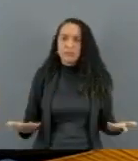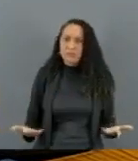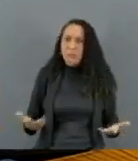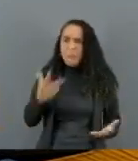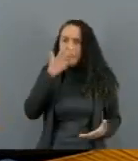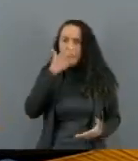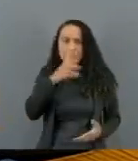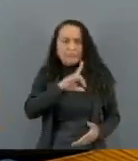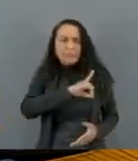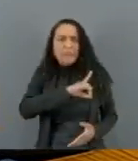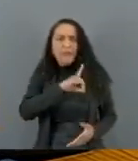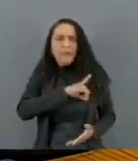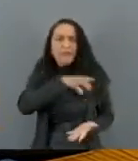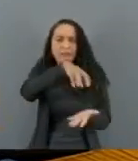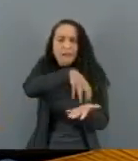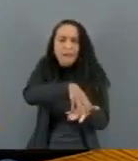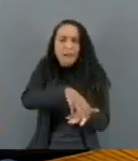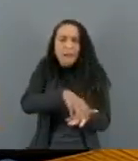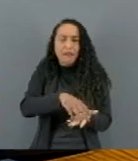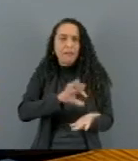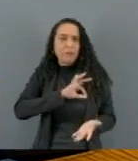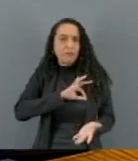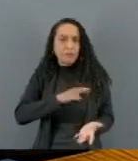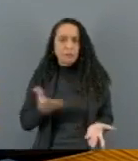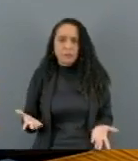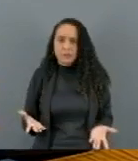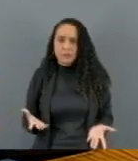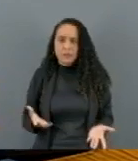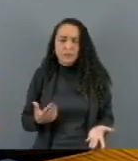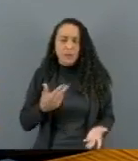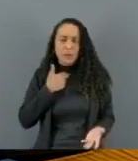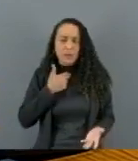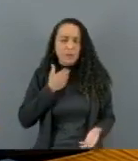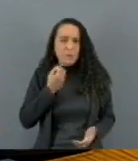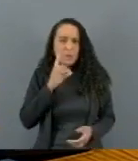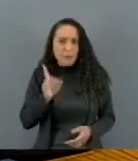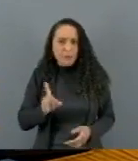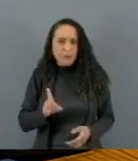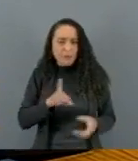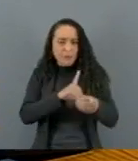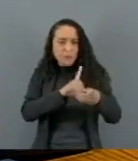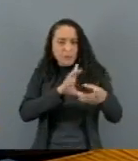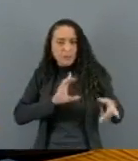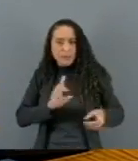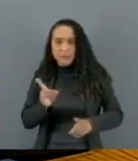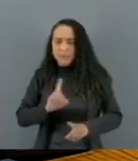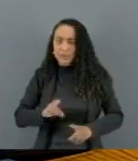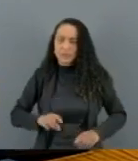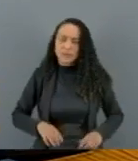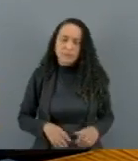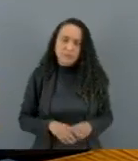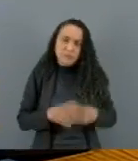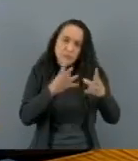polícia. Isso faz mal à democracia. Faz mal à democracia.